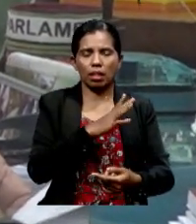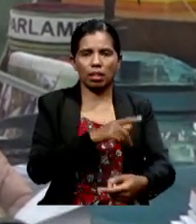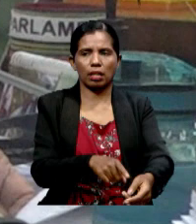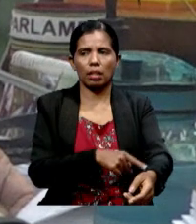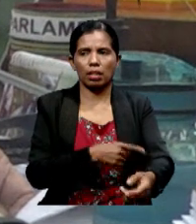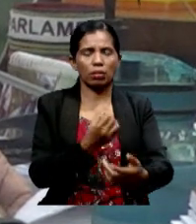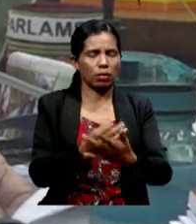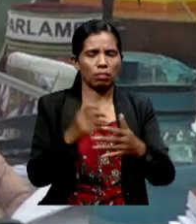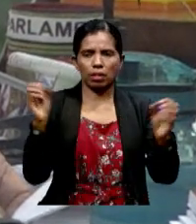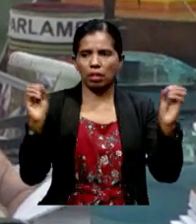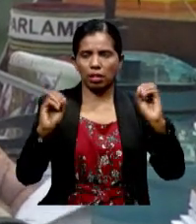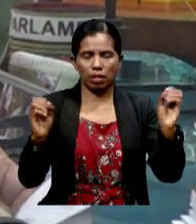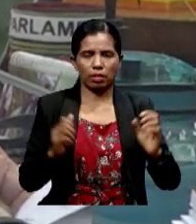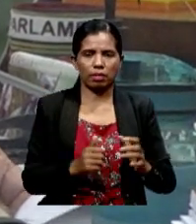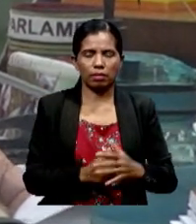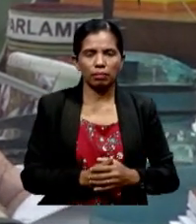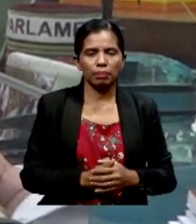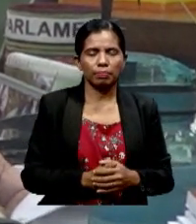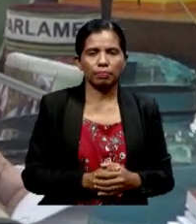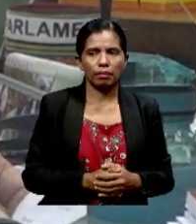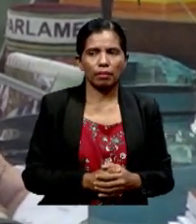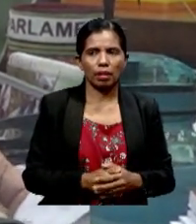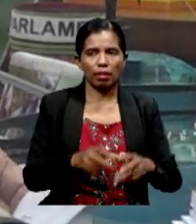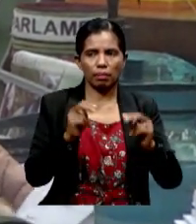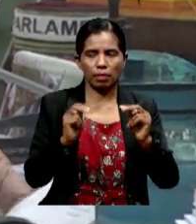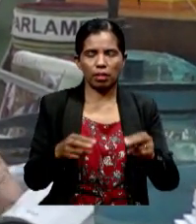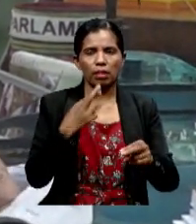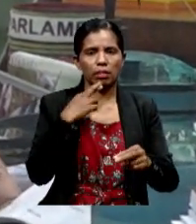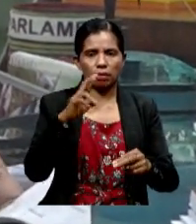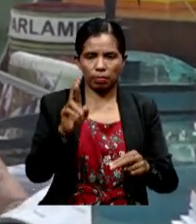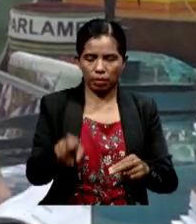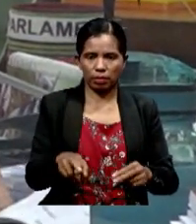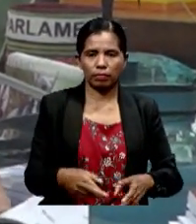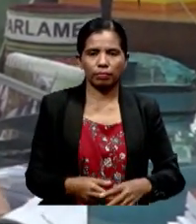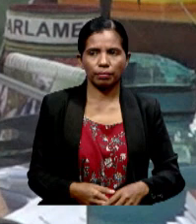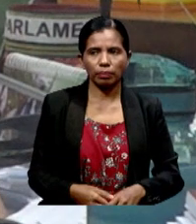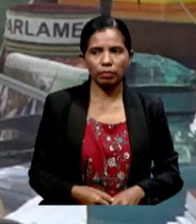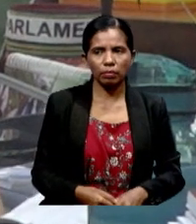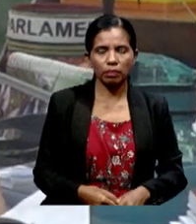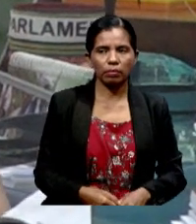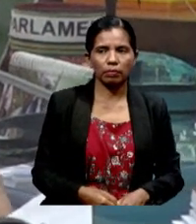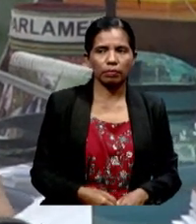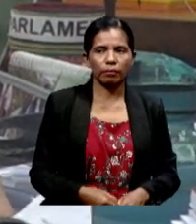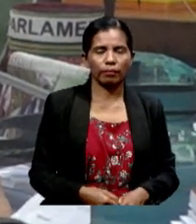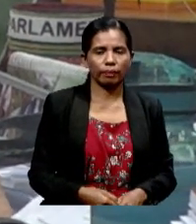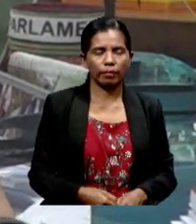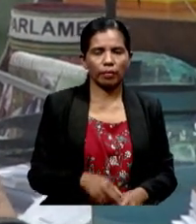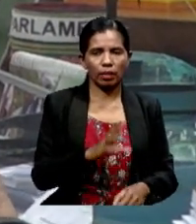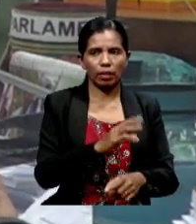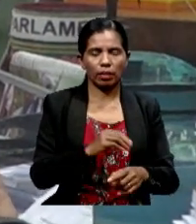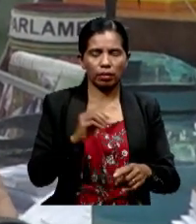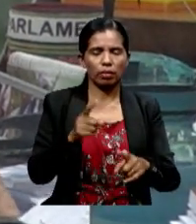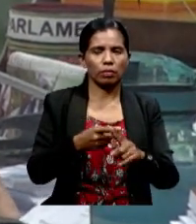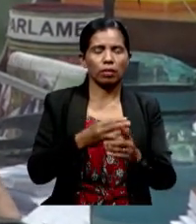para ir a grande senhor membro do governo. Precisa responder. Porque estamos em julho, quase fins de